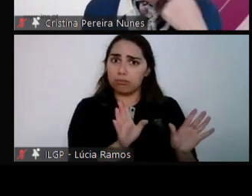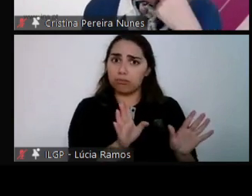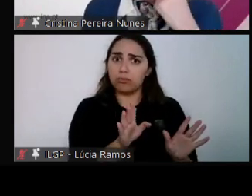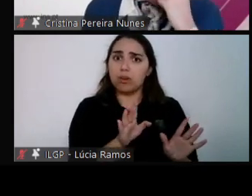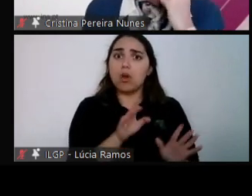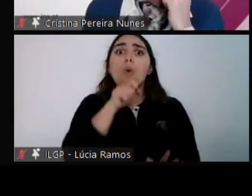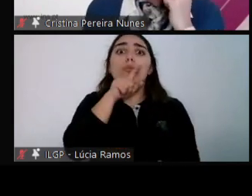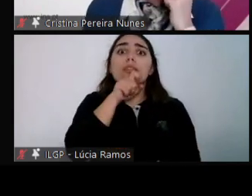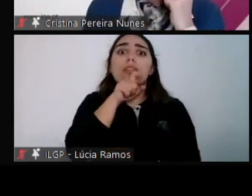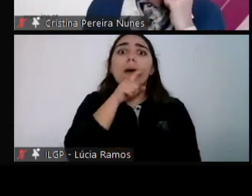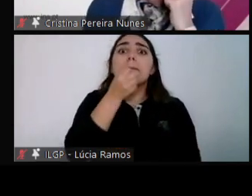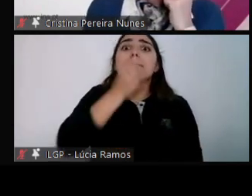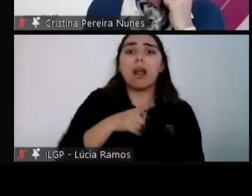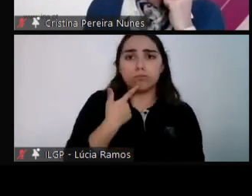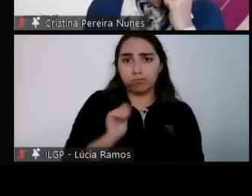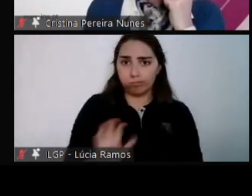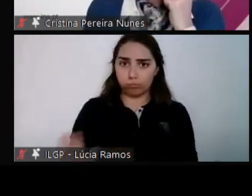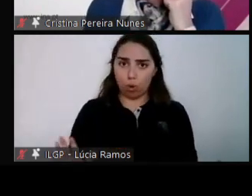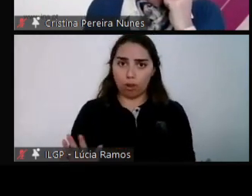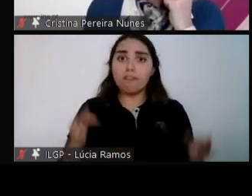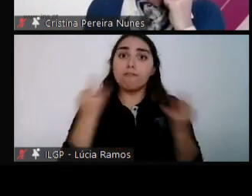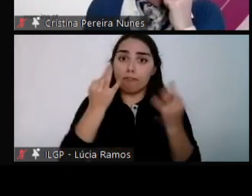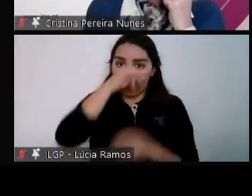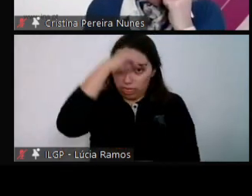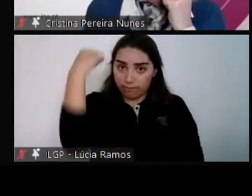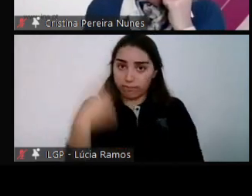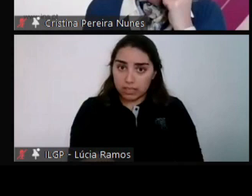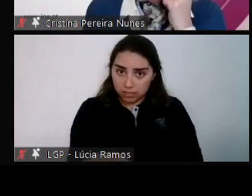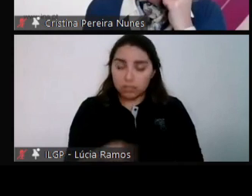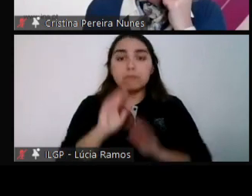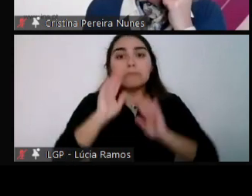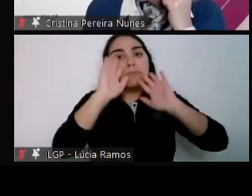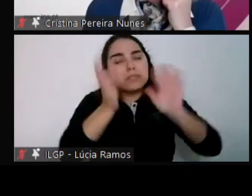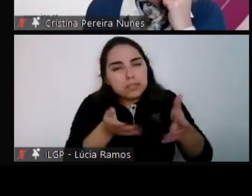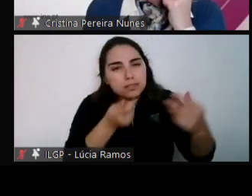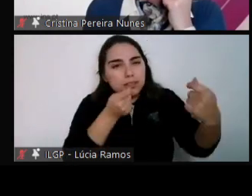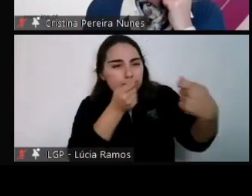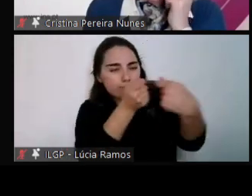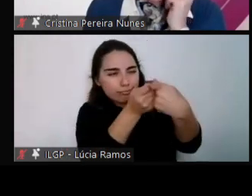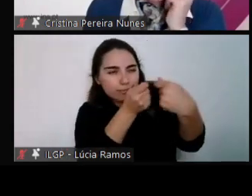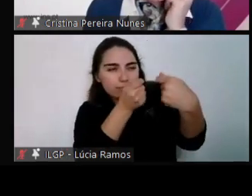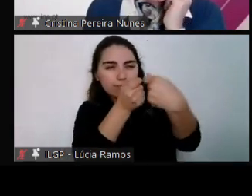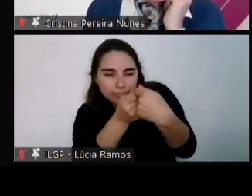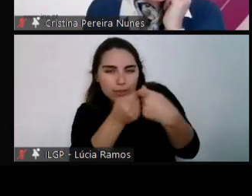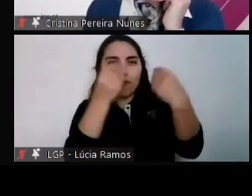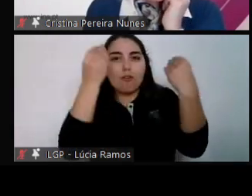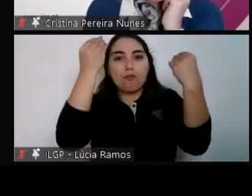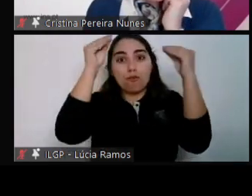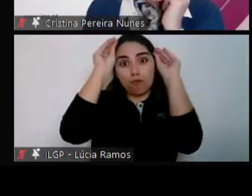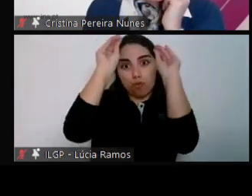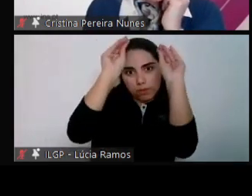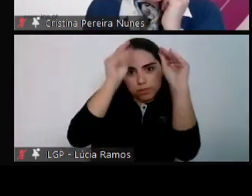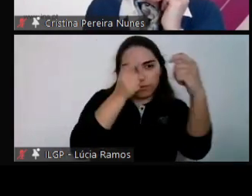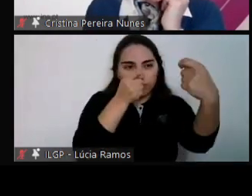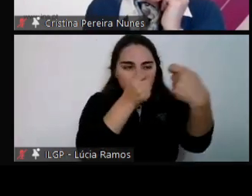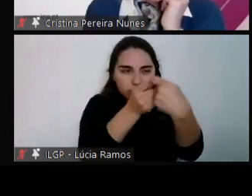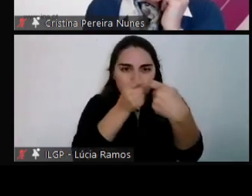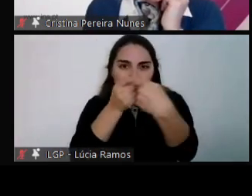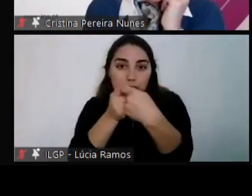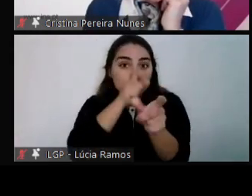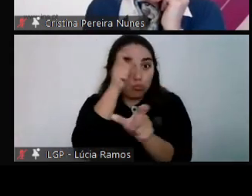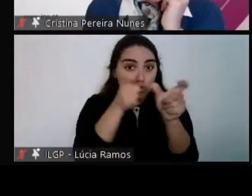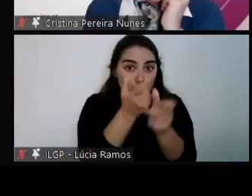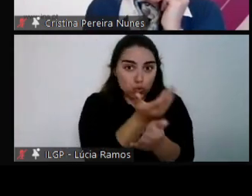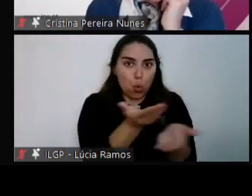grau de dificuldade maior, não é? Temos que eventualmente ajustar as nossas políticas de formação para podermos tratar esse público, depois